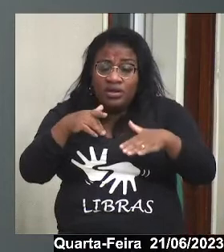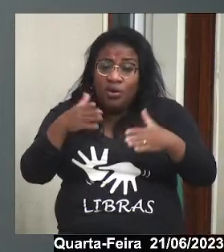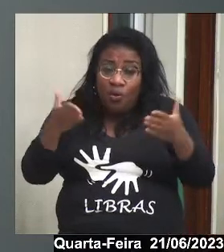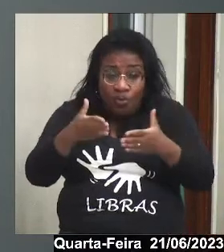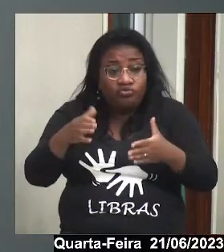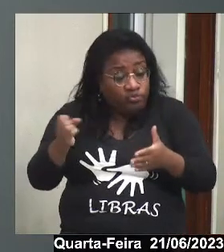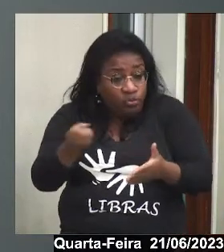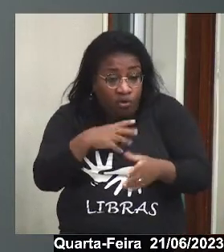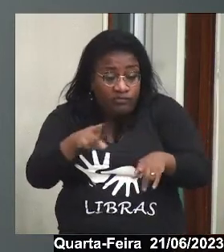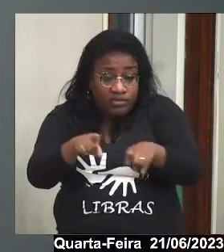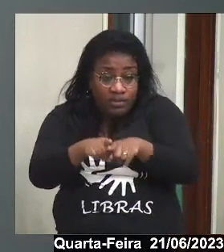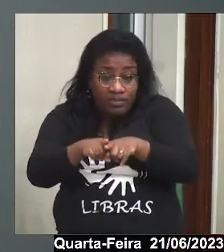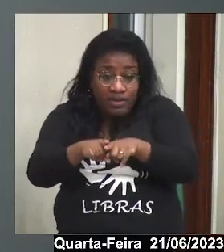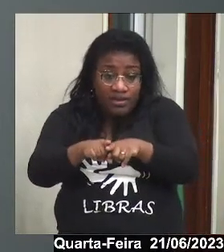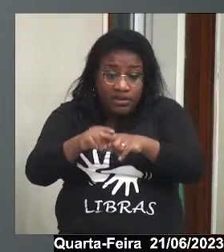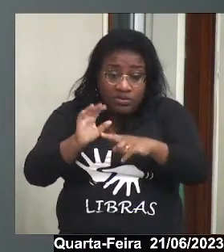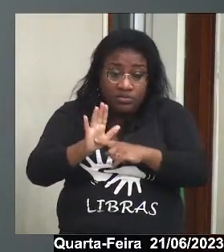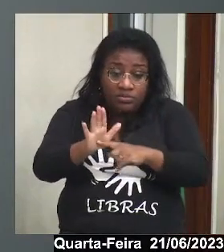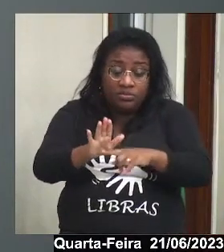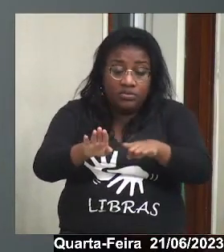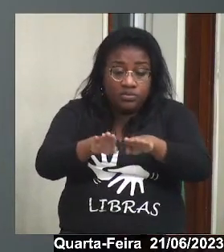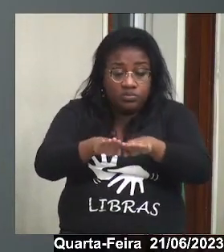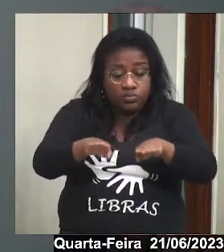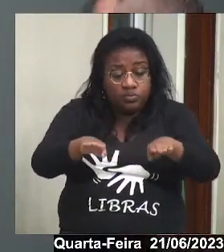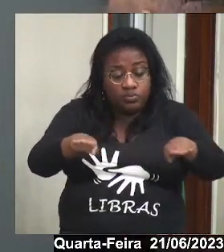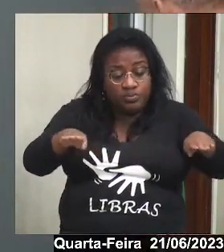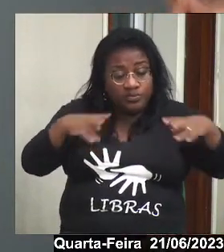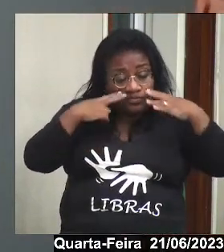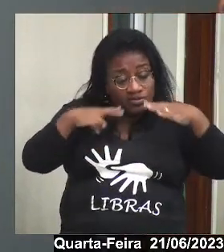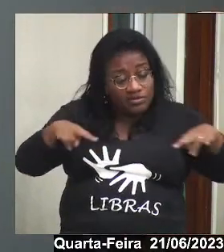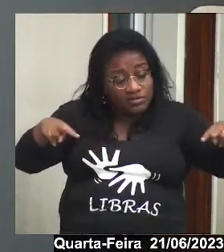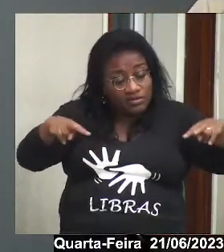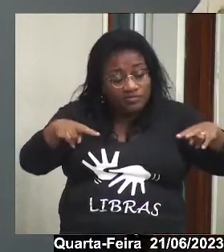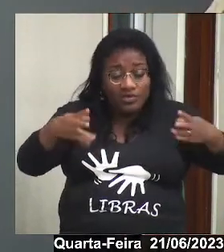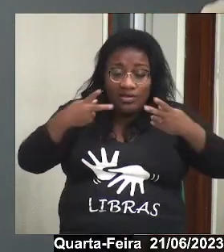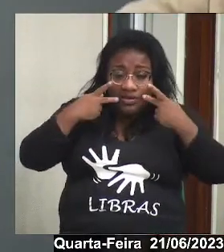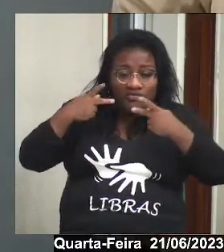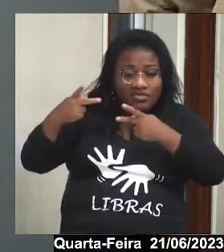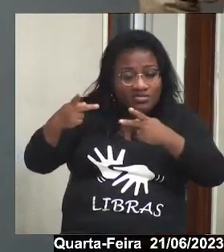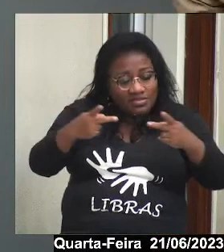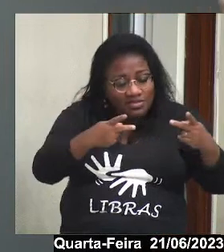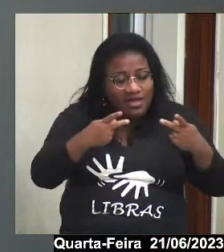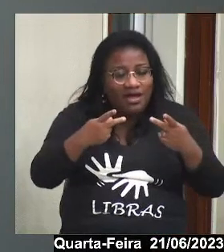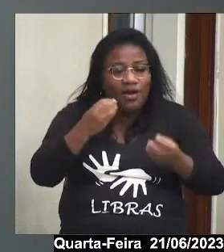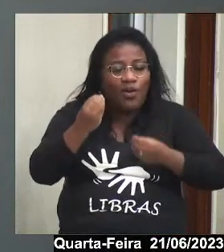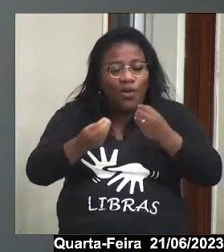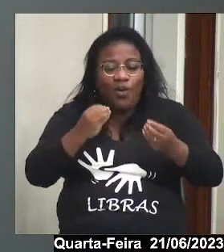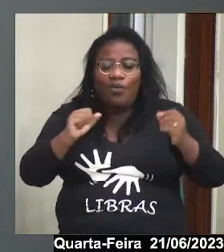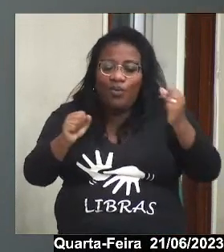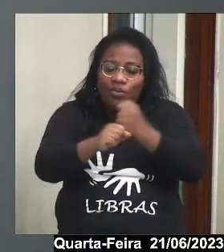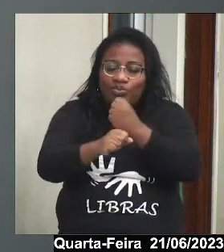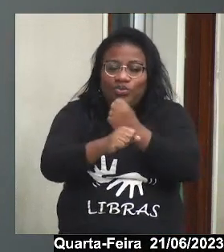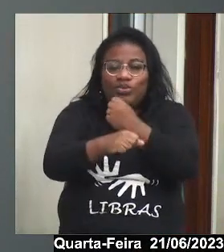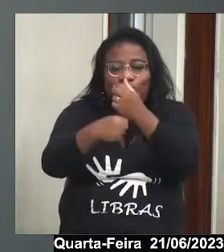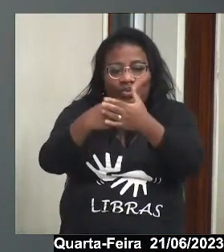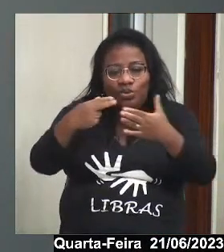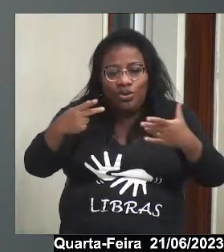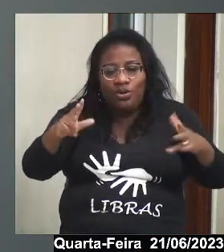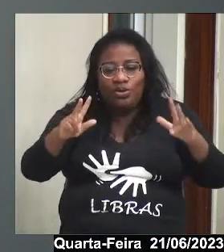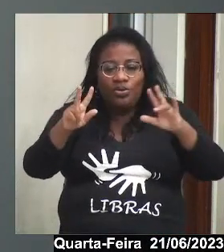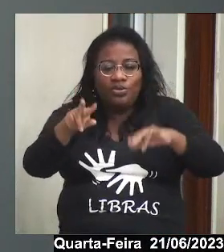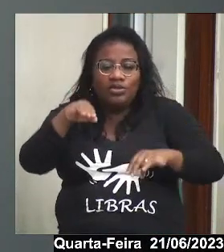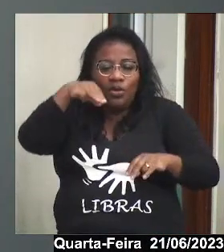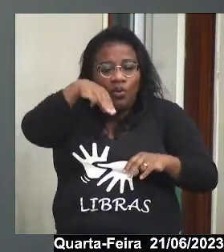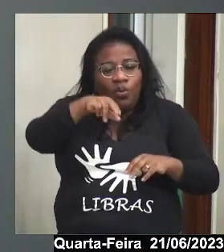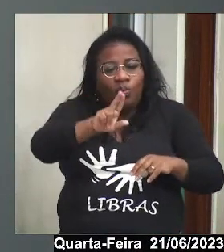estará lá, exposto lá no Parque Riso, para todos vocês, então fica aqui o convite. Quero agradecer também alguns parceiros, estive